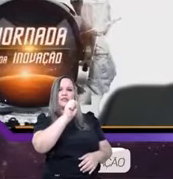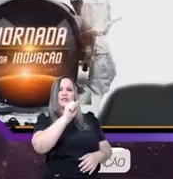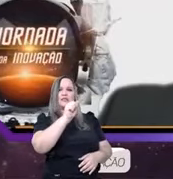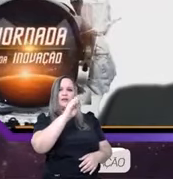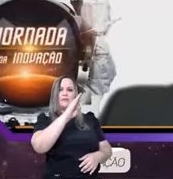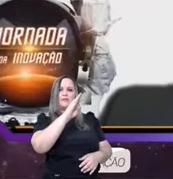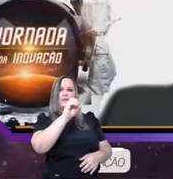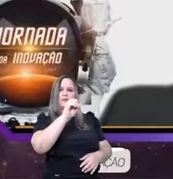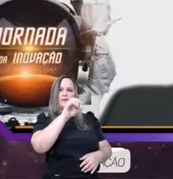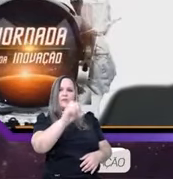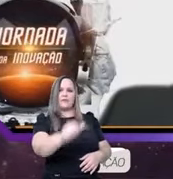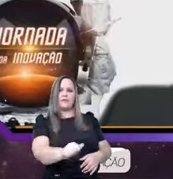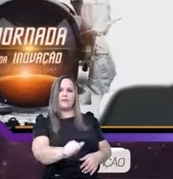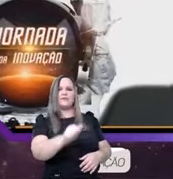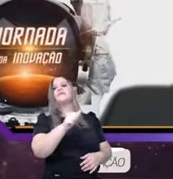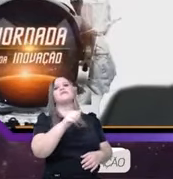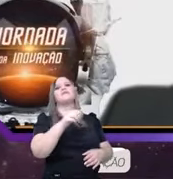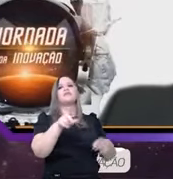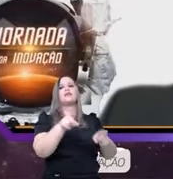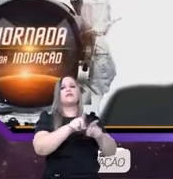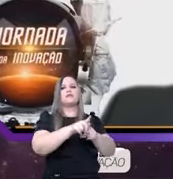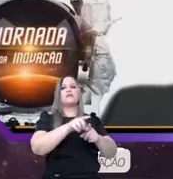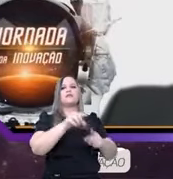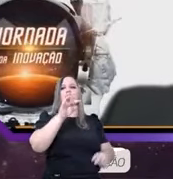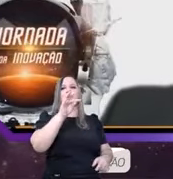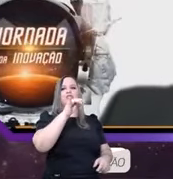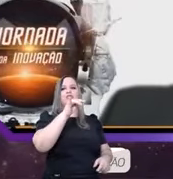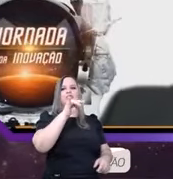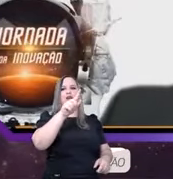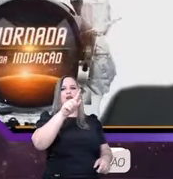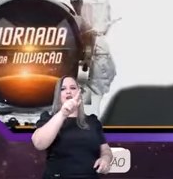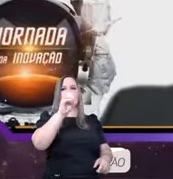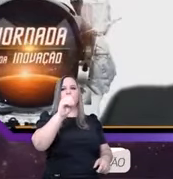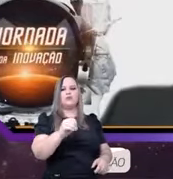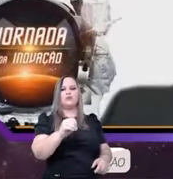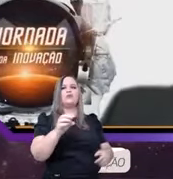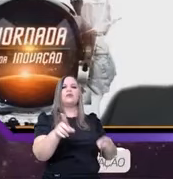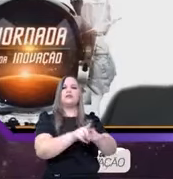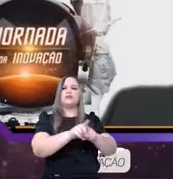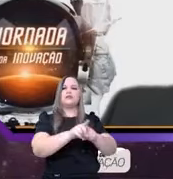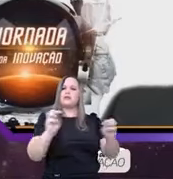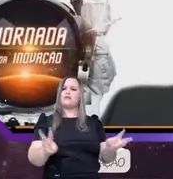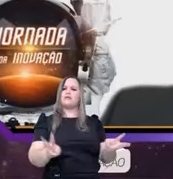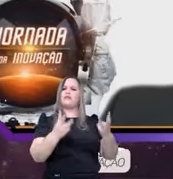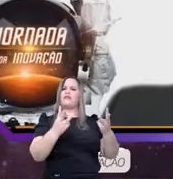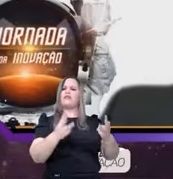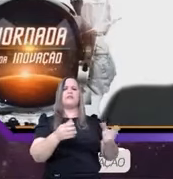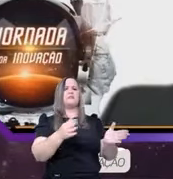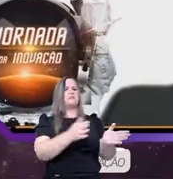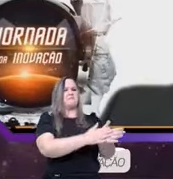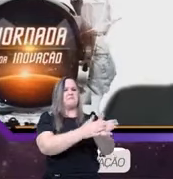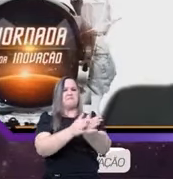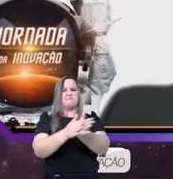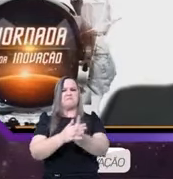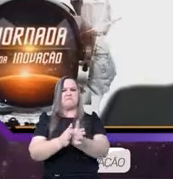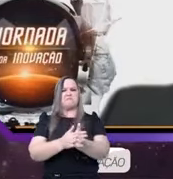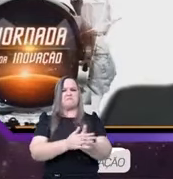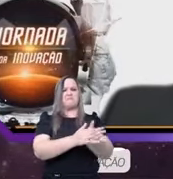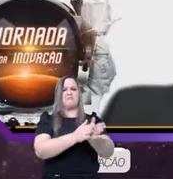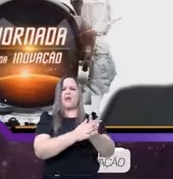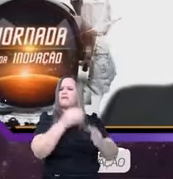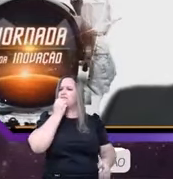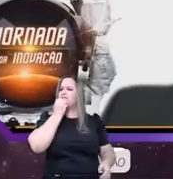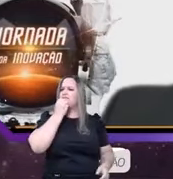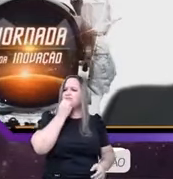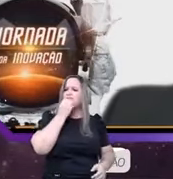Thiago. Agradeço muito a participação e o evento. Acho que está de parabéns. Acho que suscitar